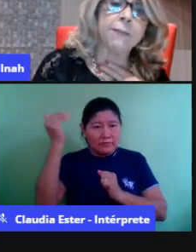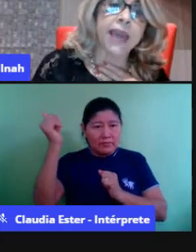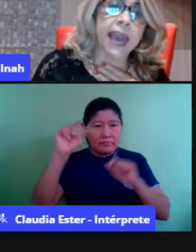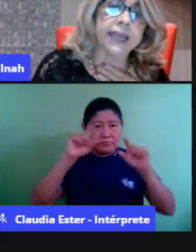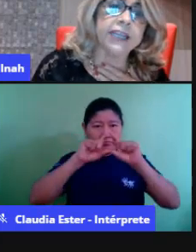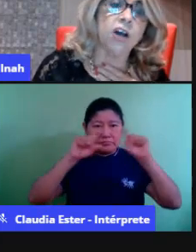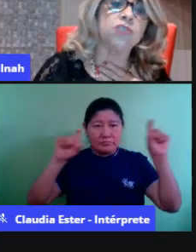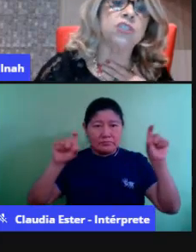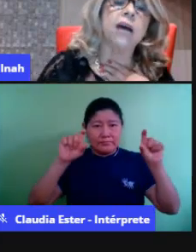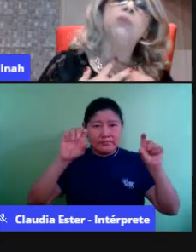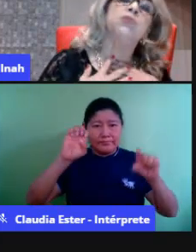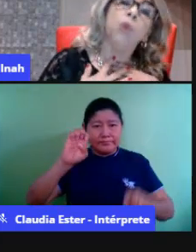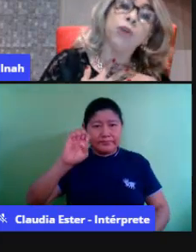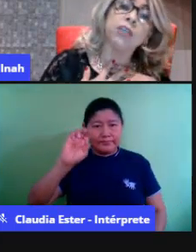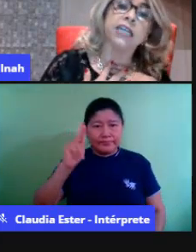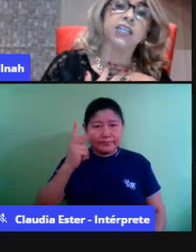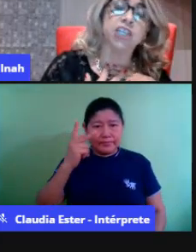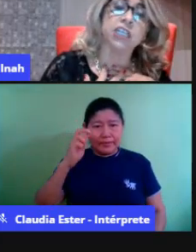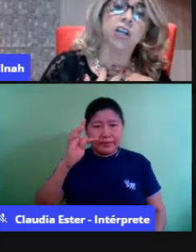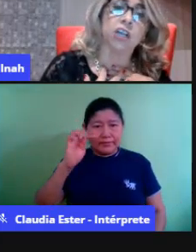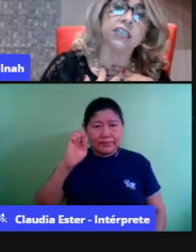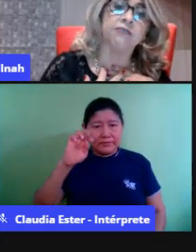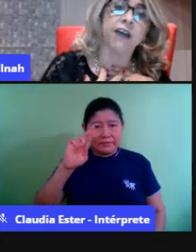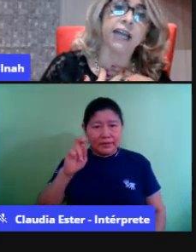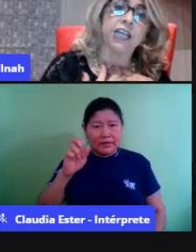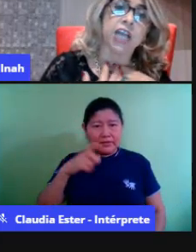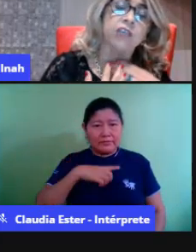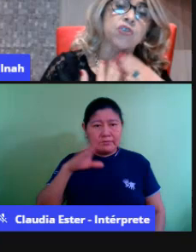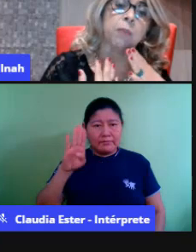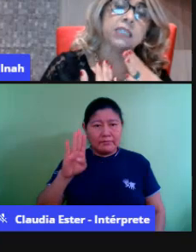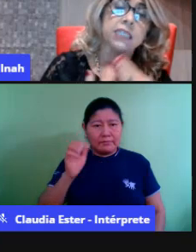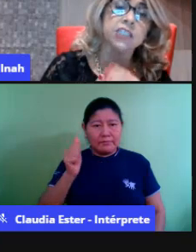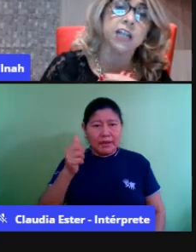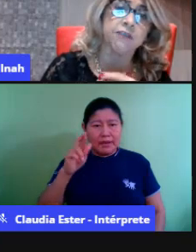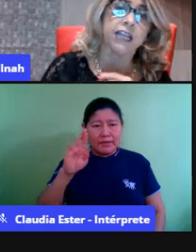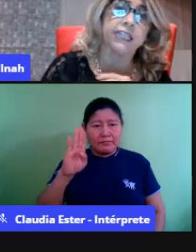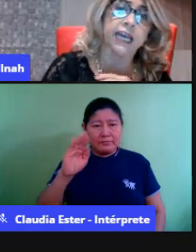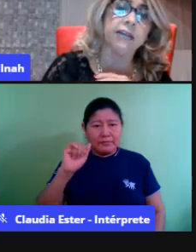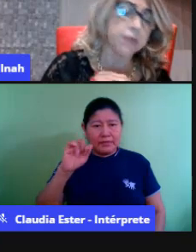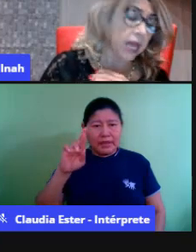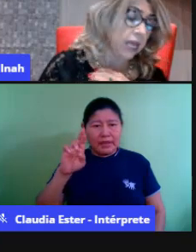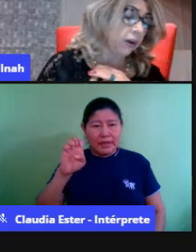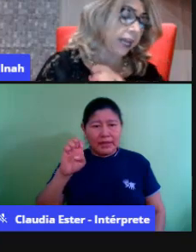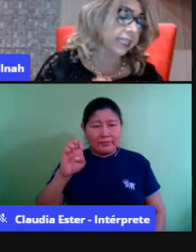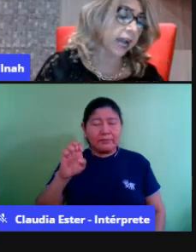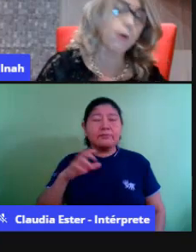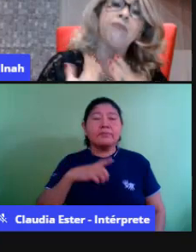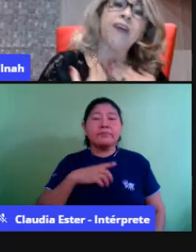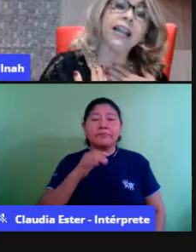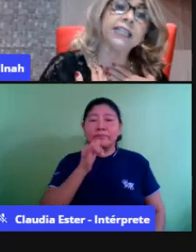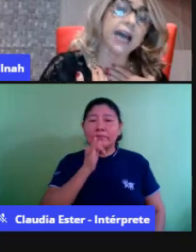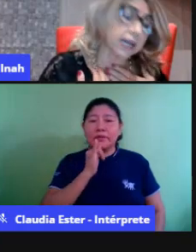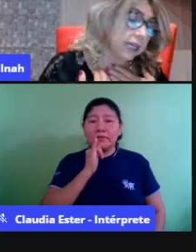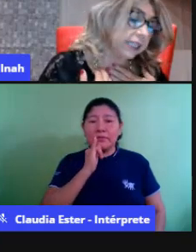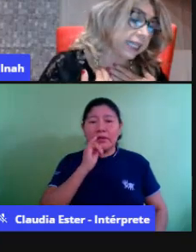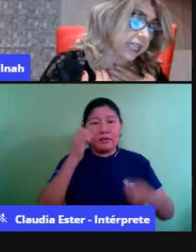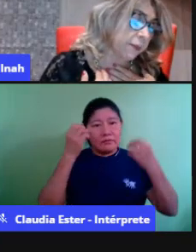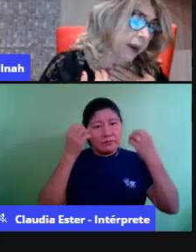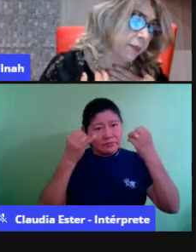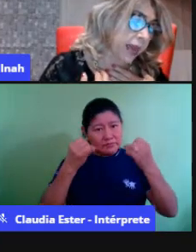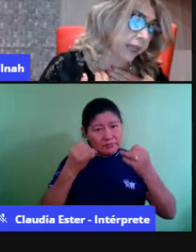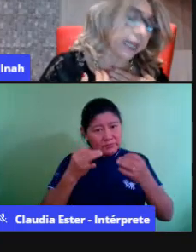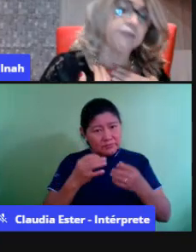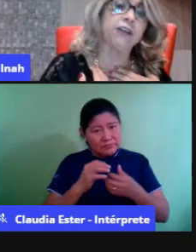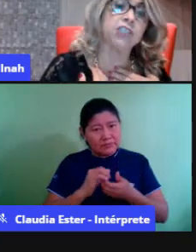Esther Barbieri, que nós usamos muito essa artista na nossa fala. A Jaque usou bastante na fala dela. Eu quero encerrar com a fala da